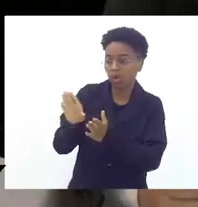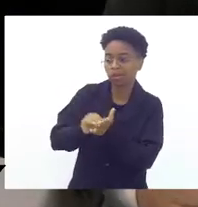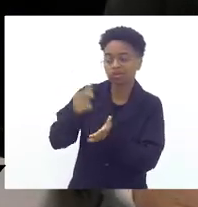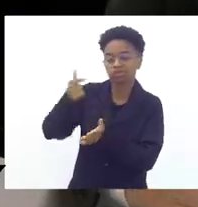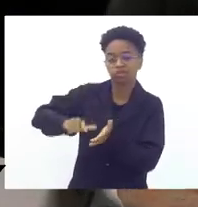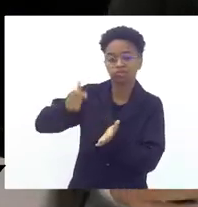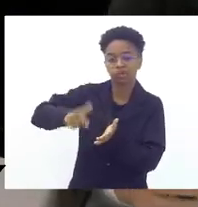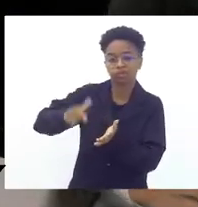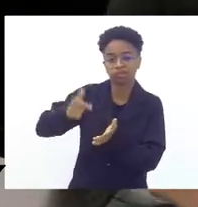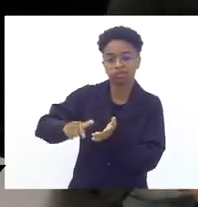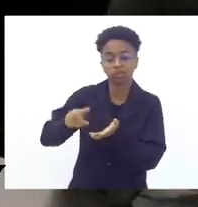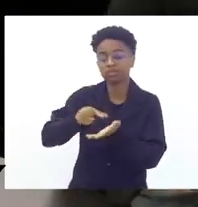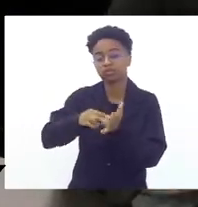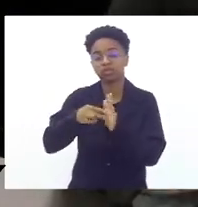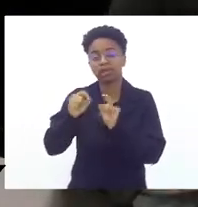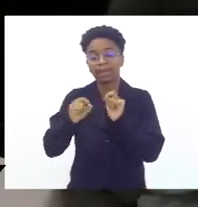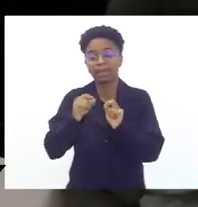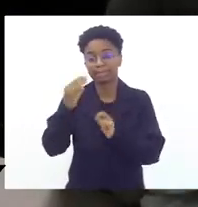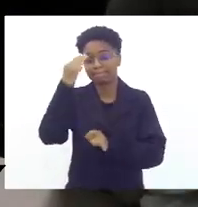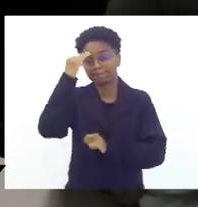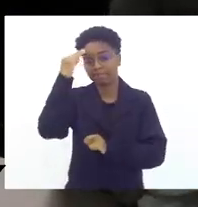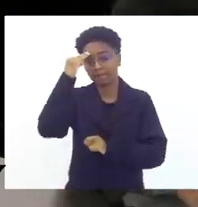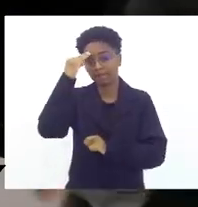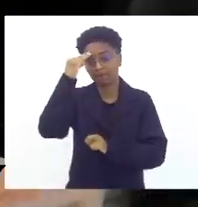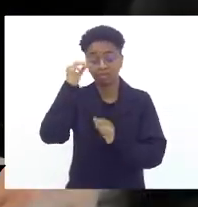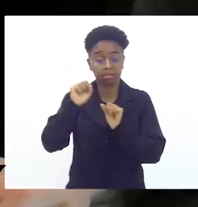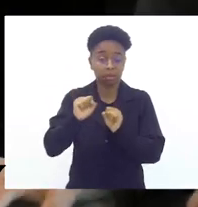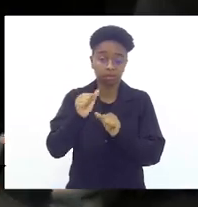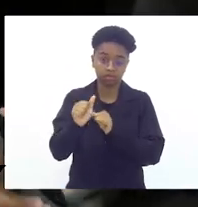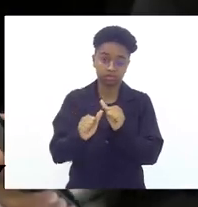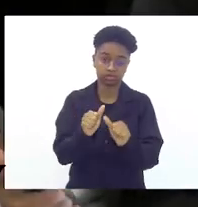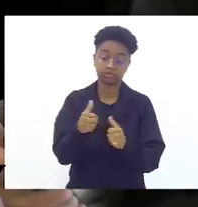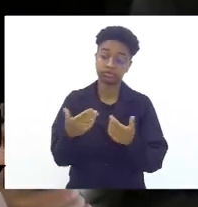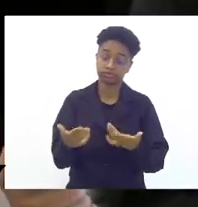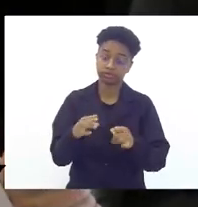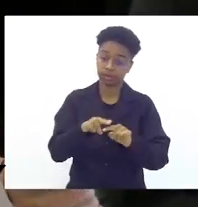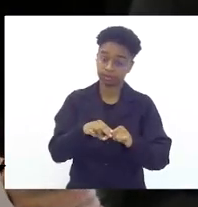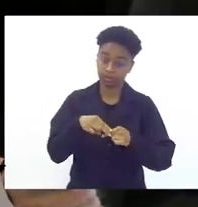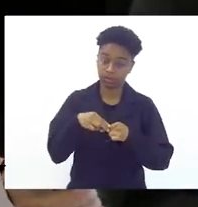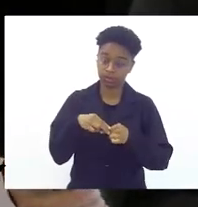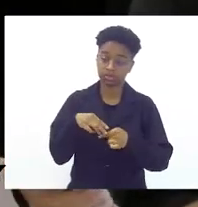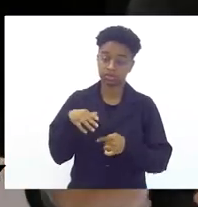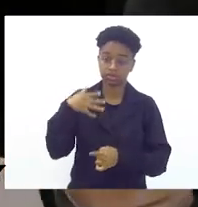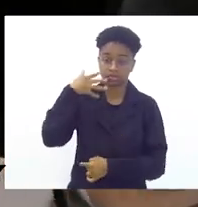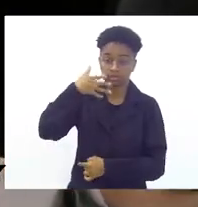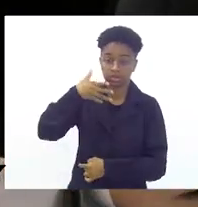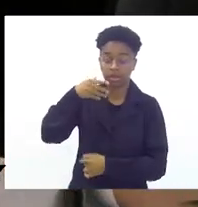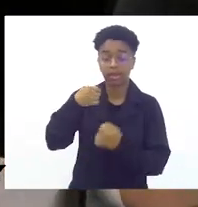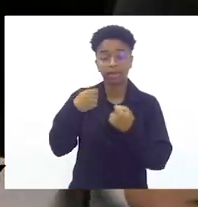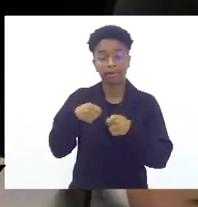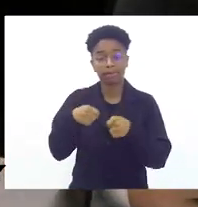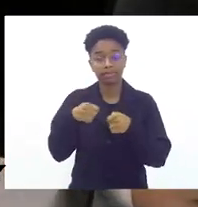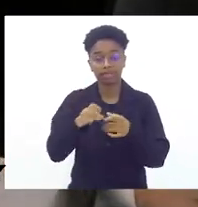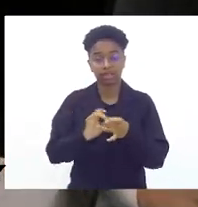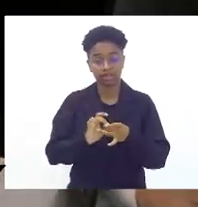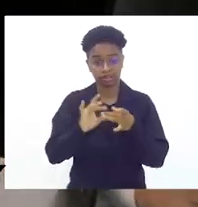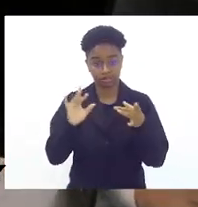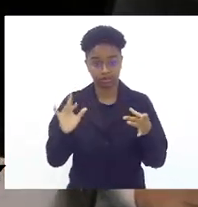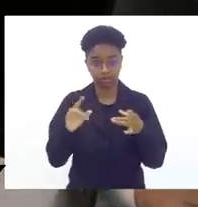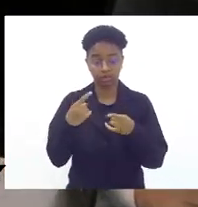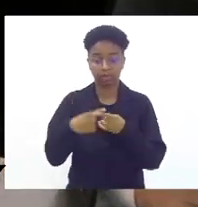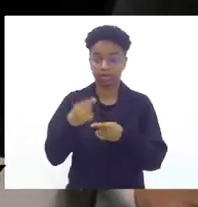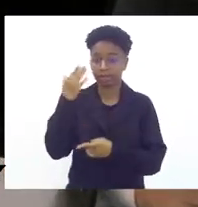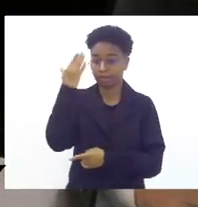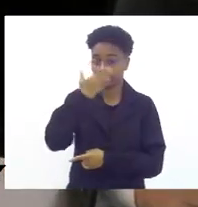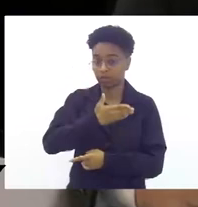é gigantesco uma memória que a memória totalmente modificada então por isso o relato tem que ser absolutamente livre essa prova